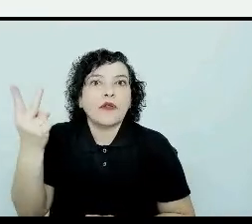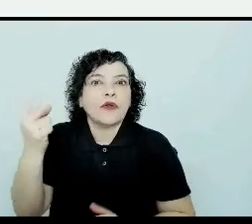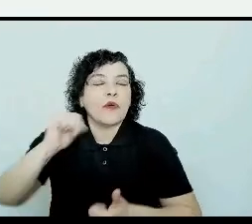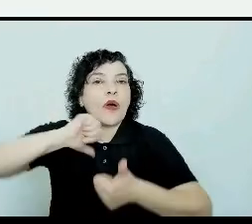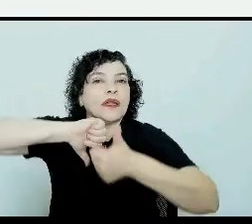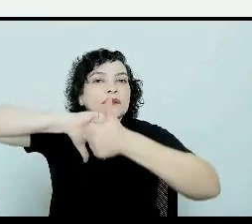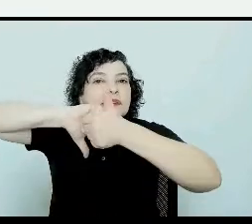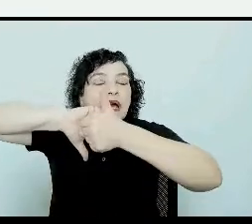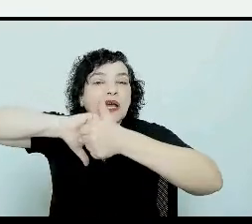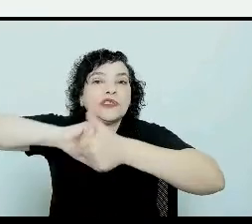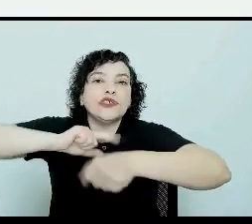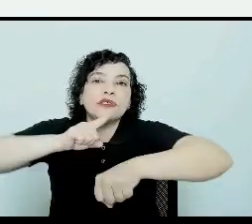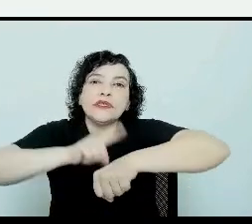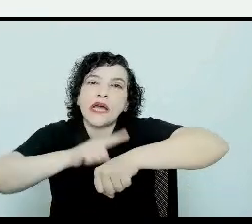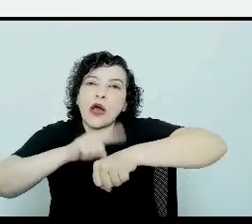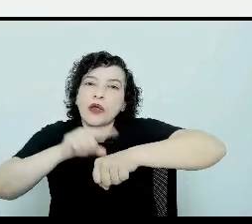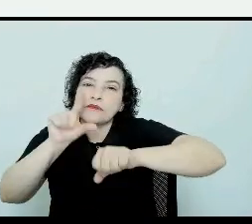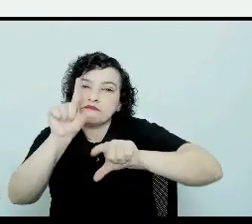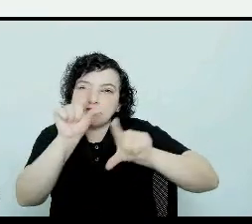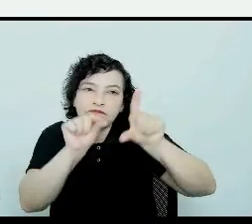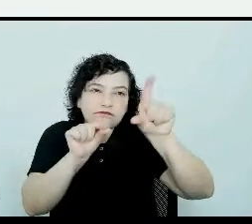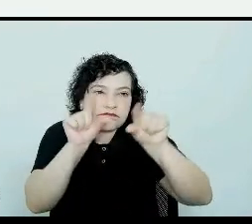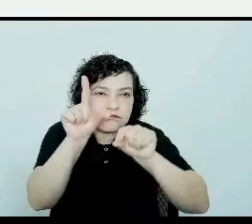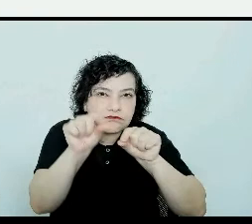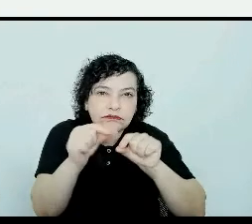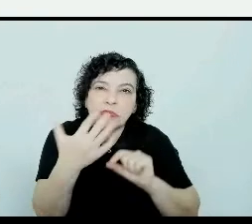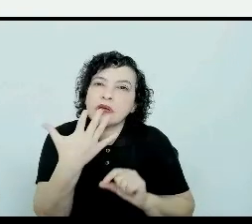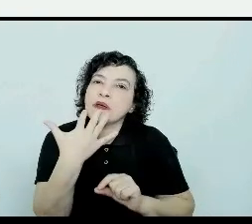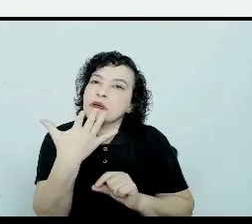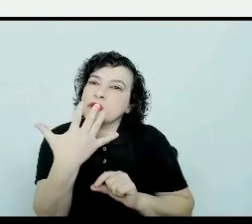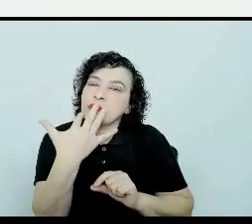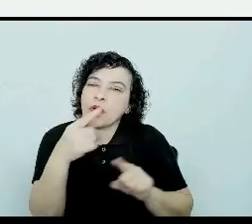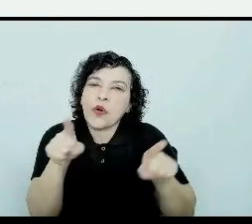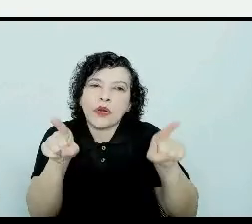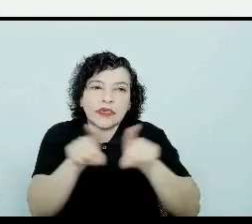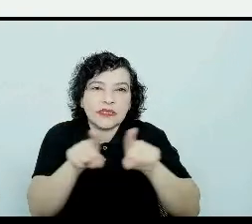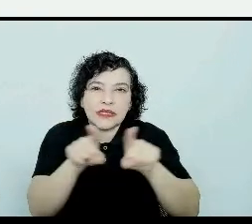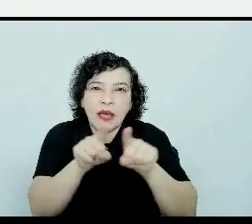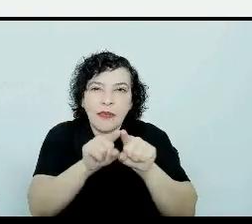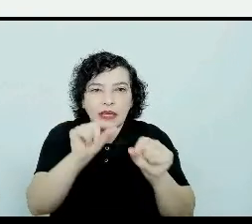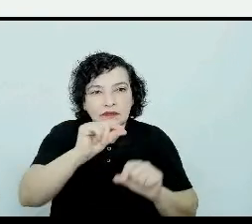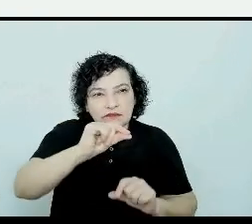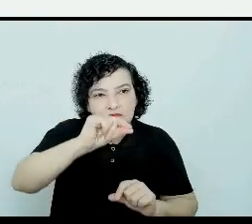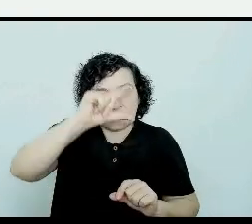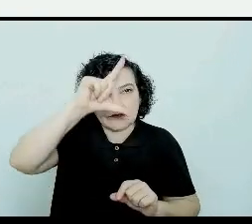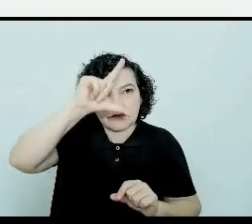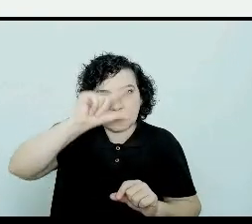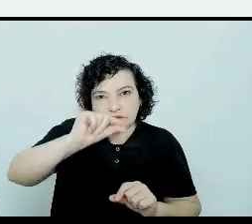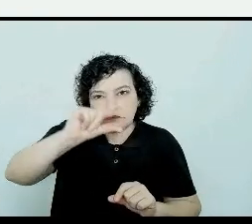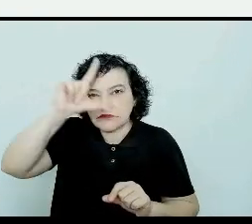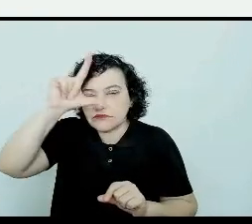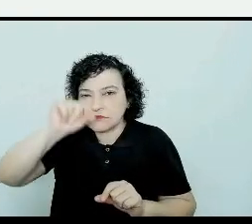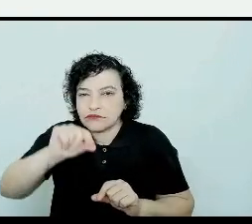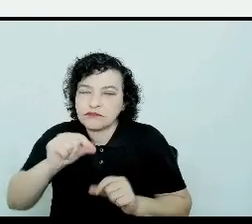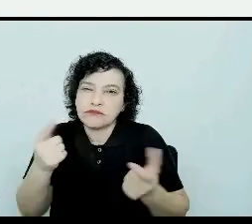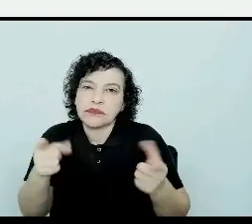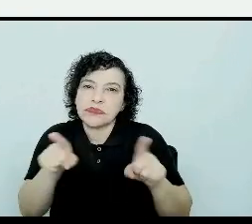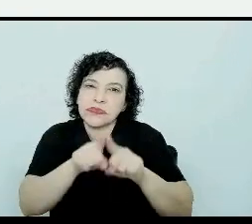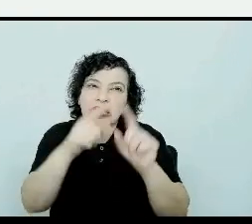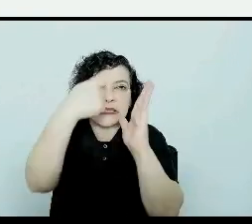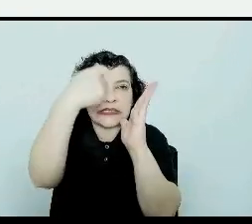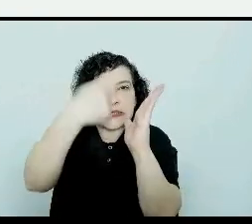hora de definir seus tokens de cor, de padrão de tipografia, você já avalia as questões de espaçamento de texto,